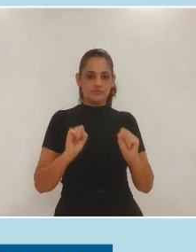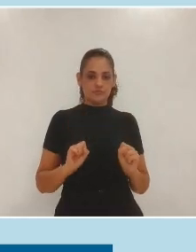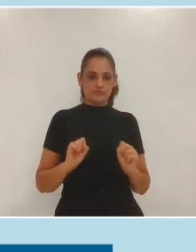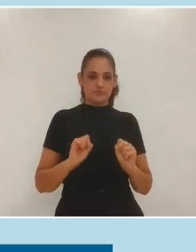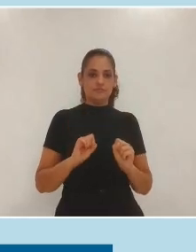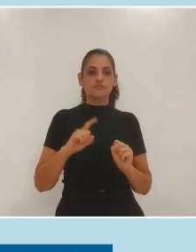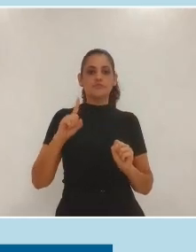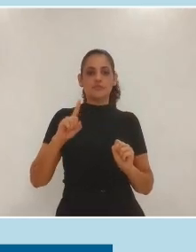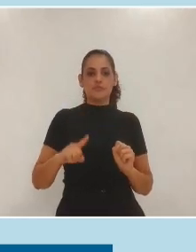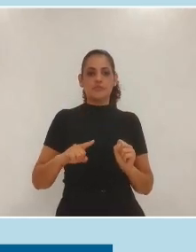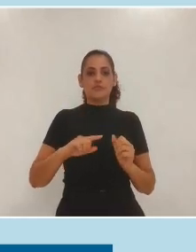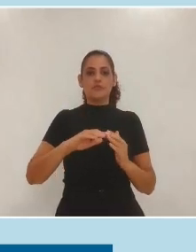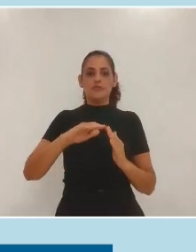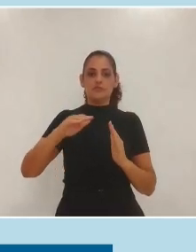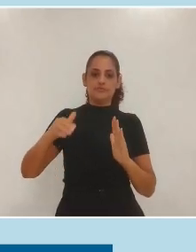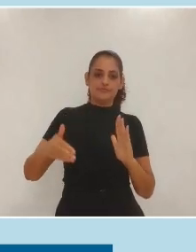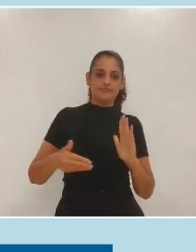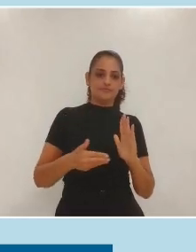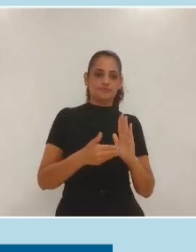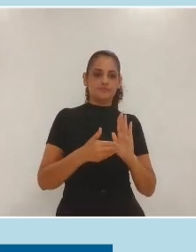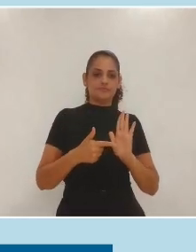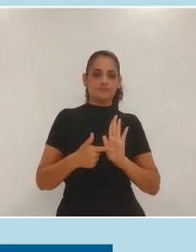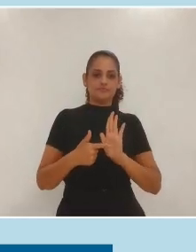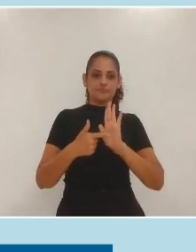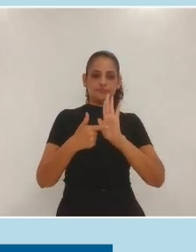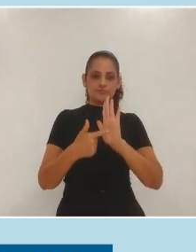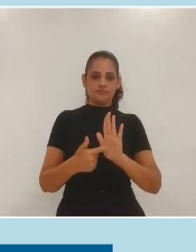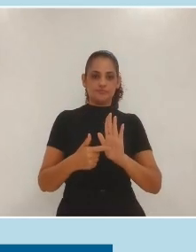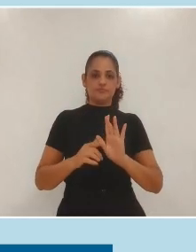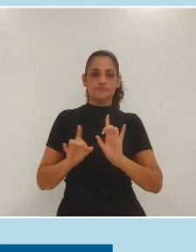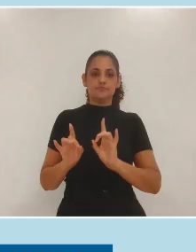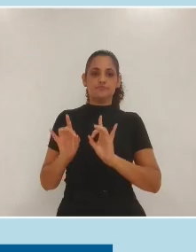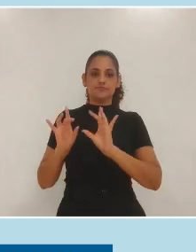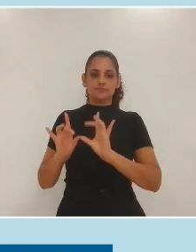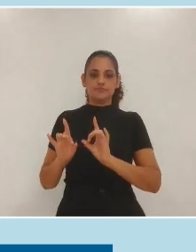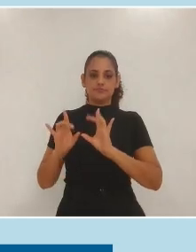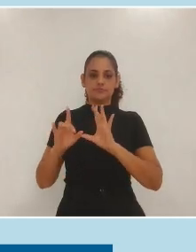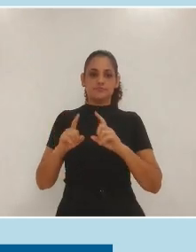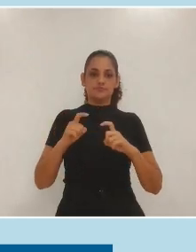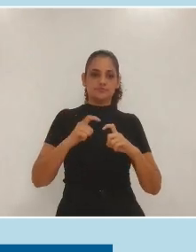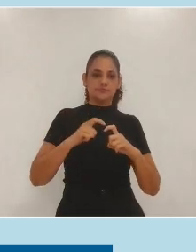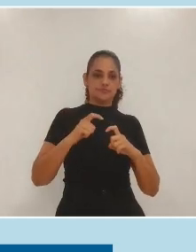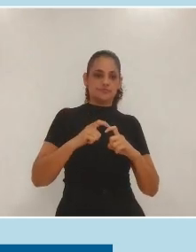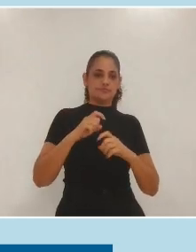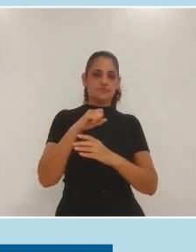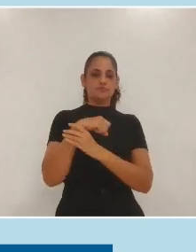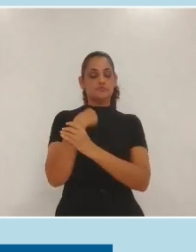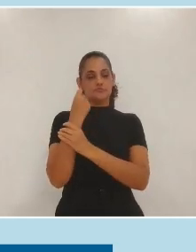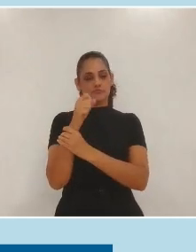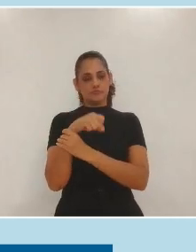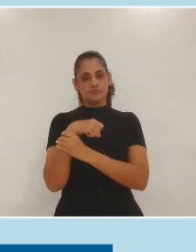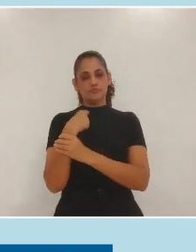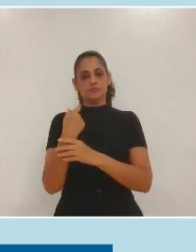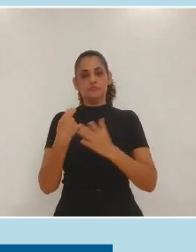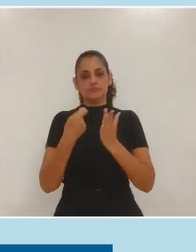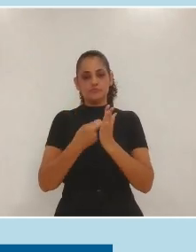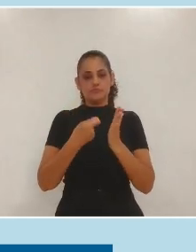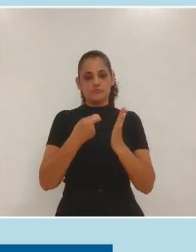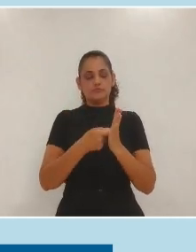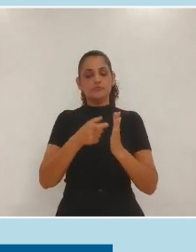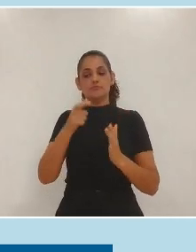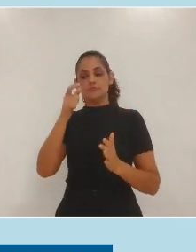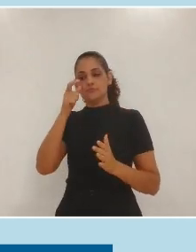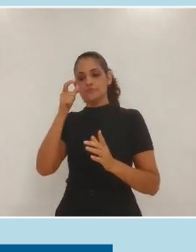conjunto dos sinais na qual o especialista, o médico ou o fisioterapeuta, ele tem que olhar e identificar